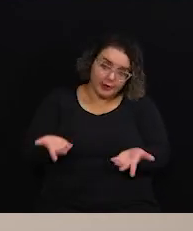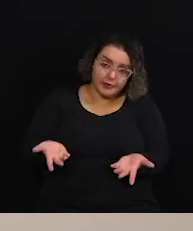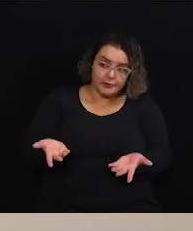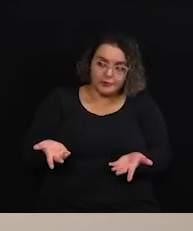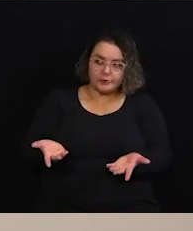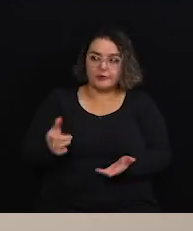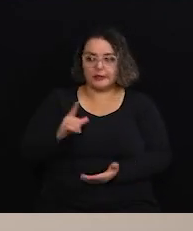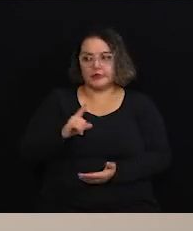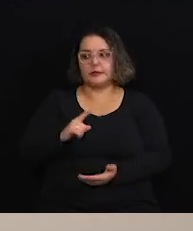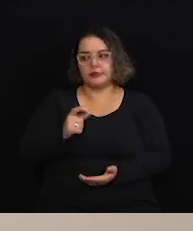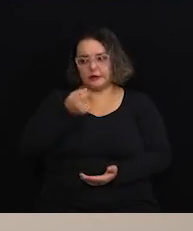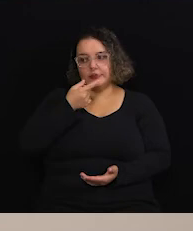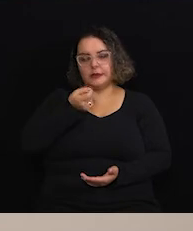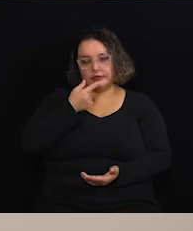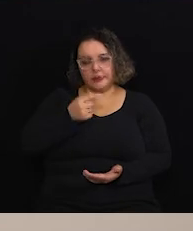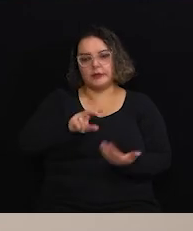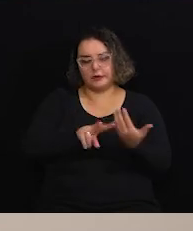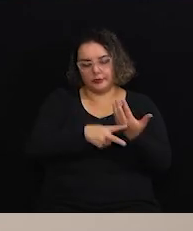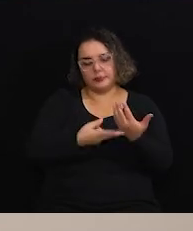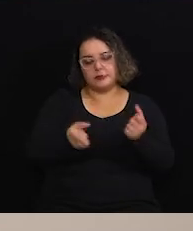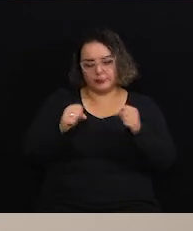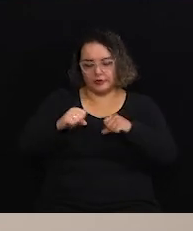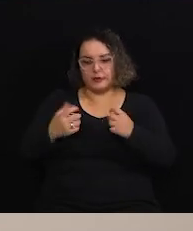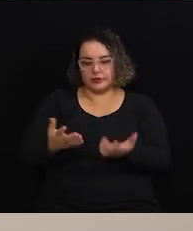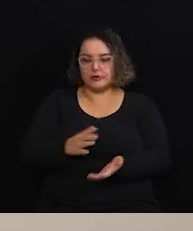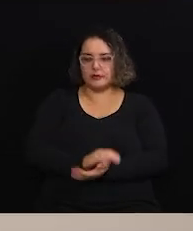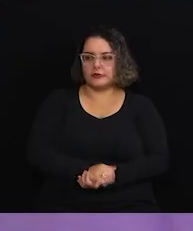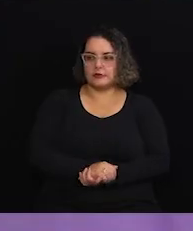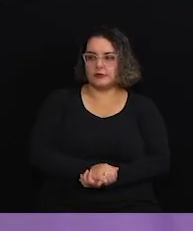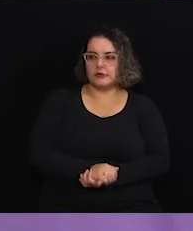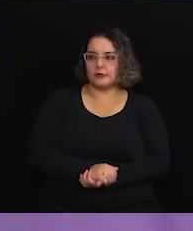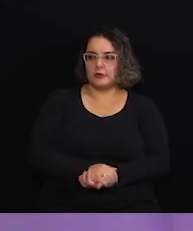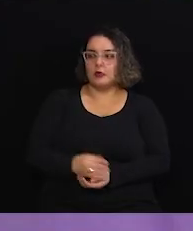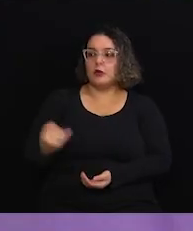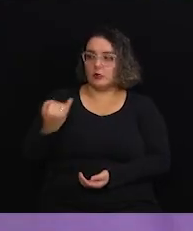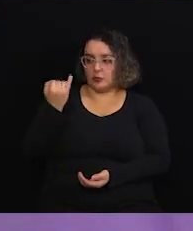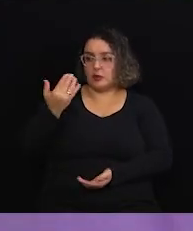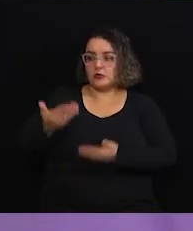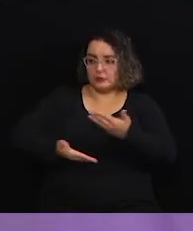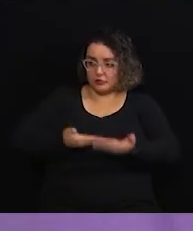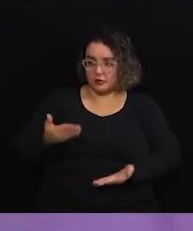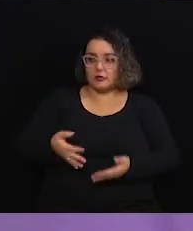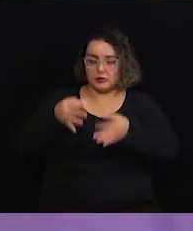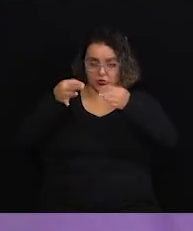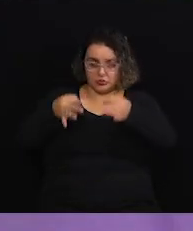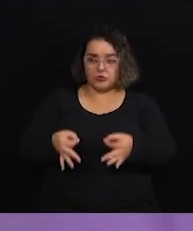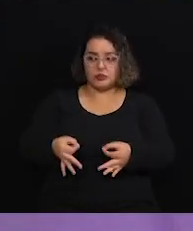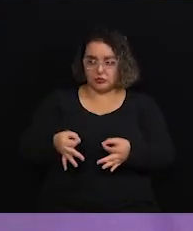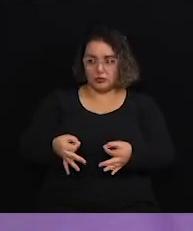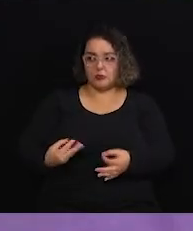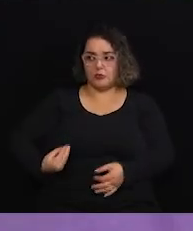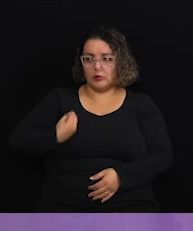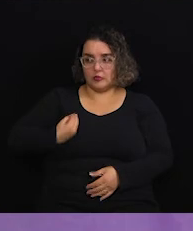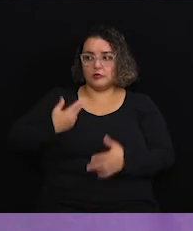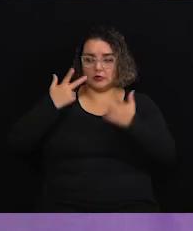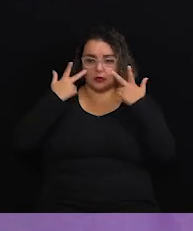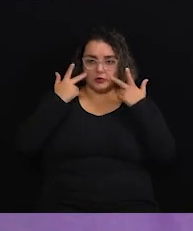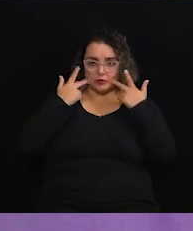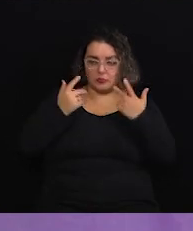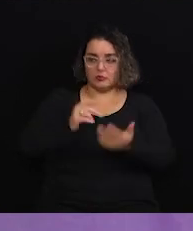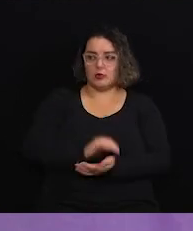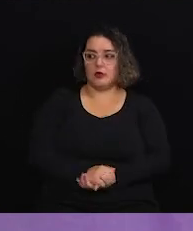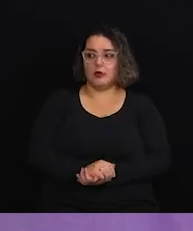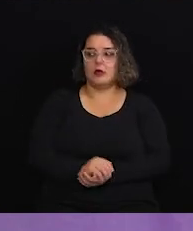mais seguras, mas que podem ter efeitos colaterais, podem ter sim. O importante é fazer o tratamento de forma correta, dá para ter uma vida